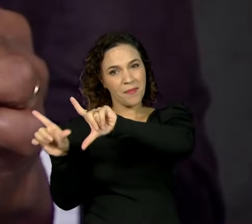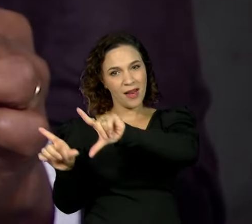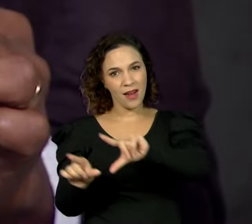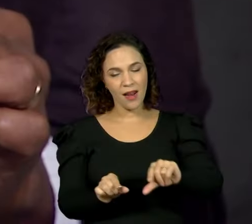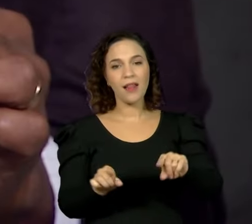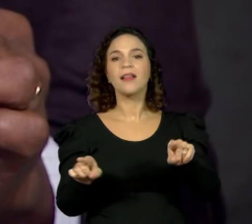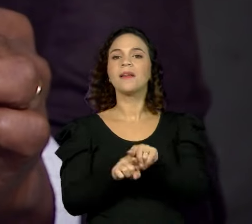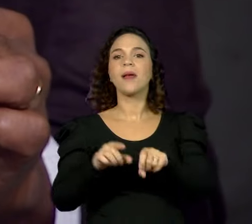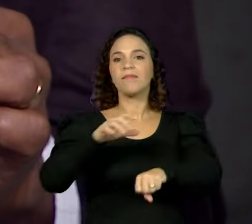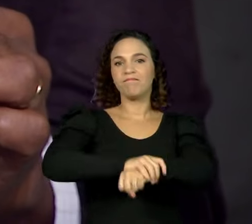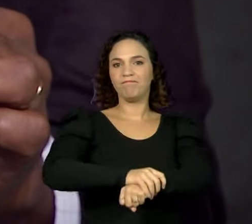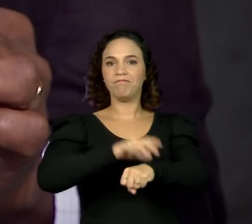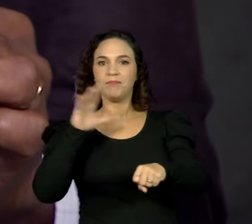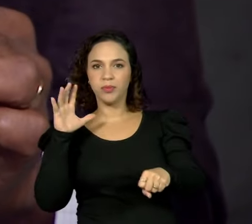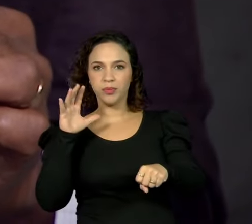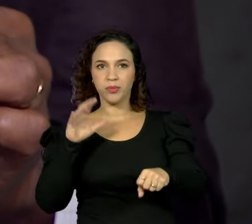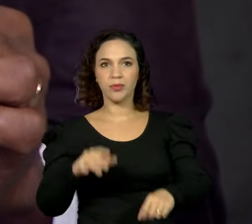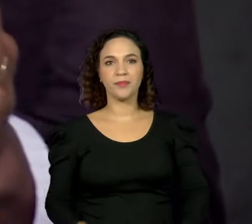decolonial.